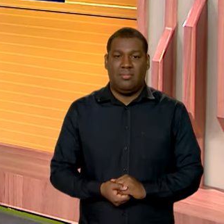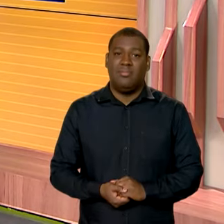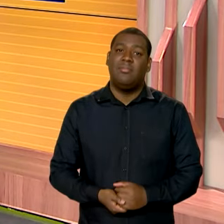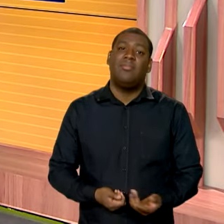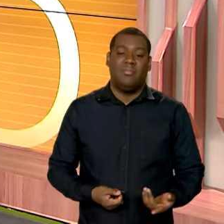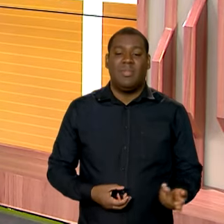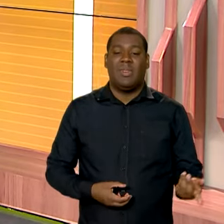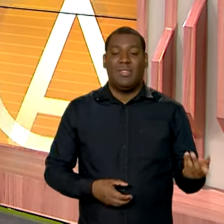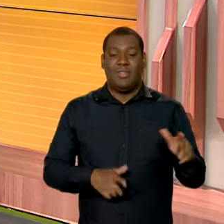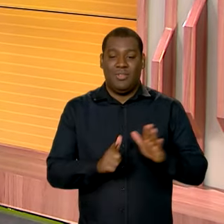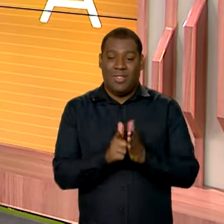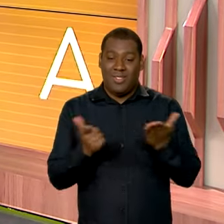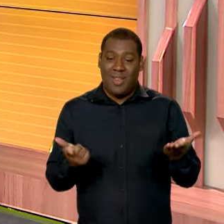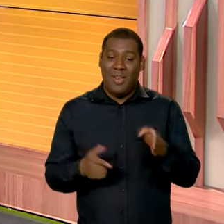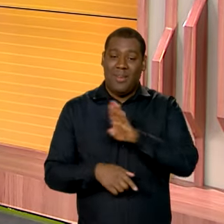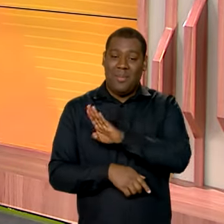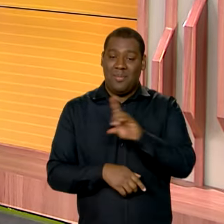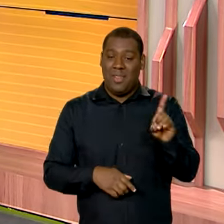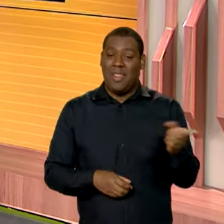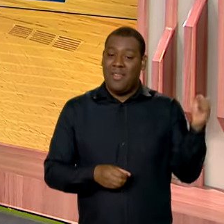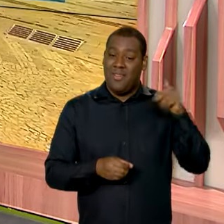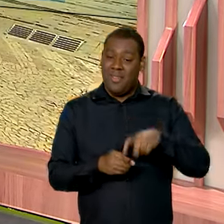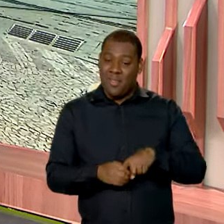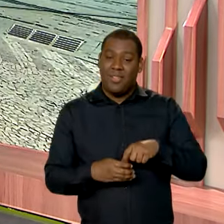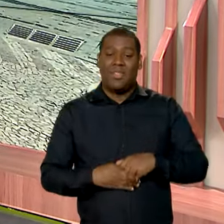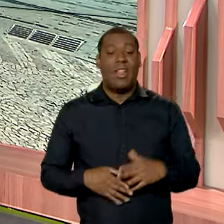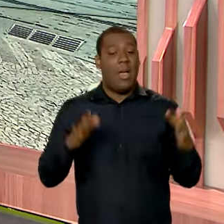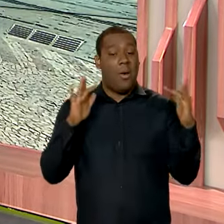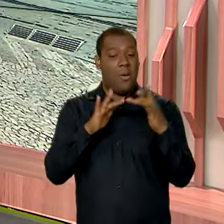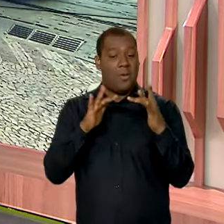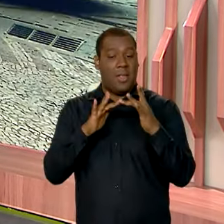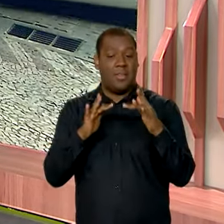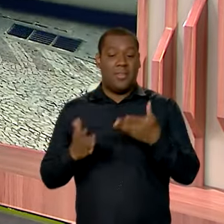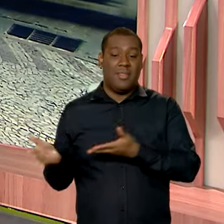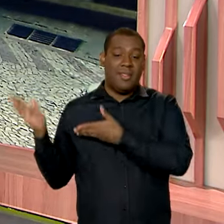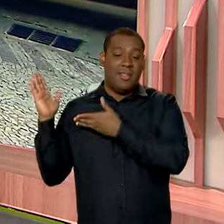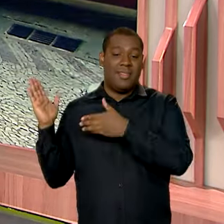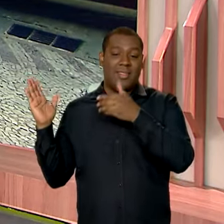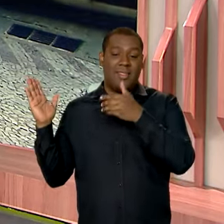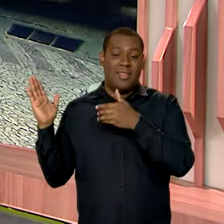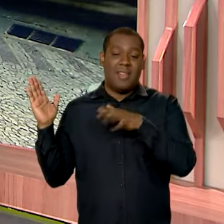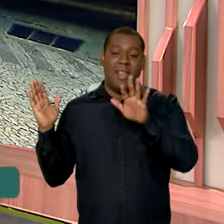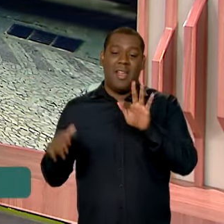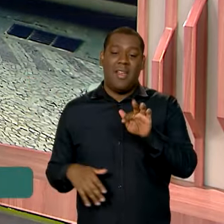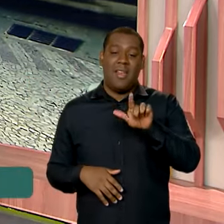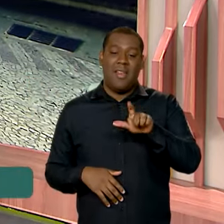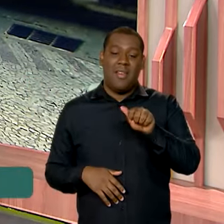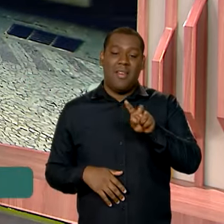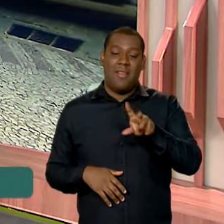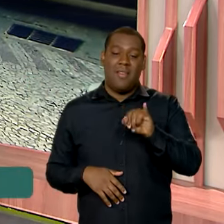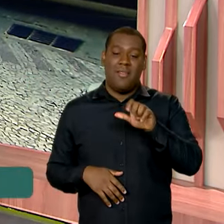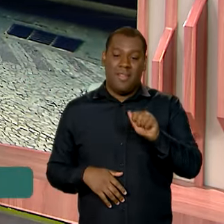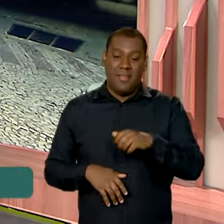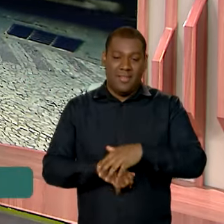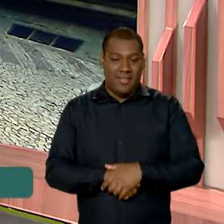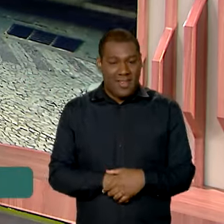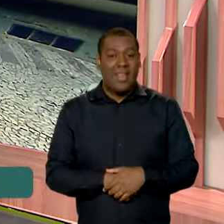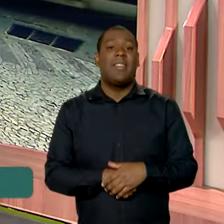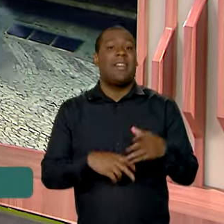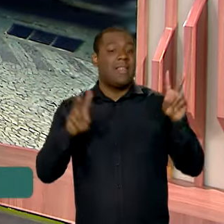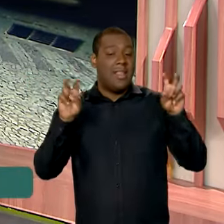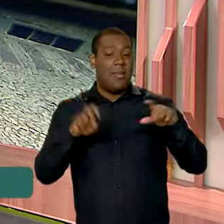Estamos de volta e agora sim vamos retomar o contato com a Flávia Grossi no Rio de Janeiro, falando sobre o Rio Grande do Sul, porque a Receita Federal